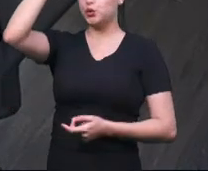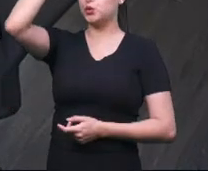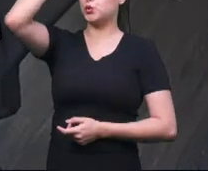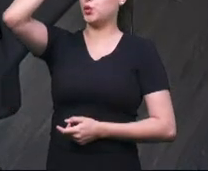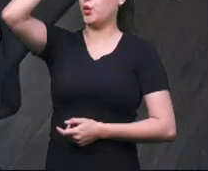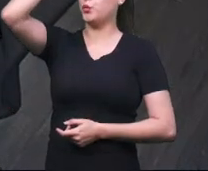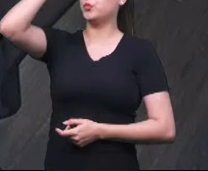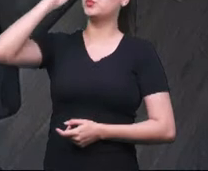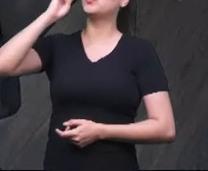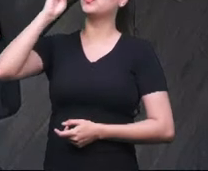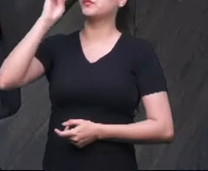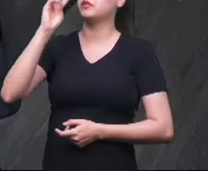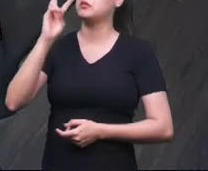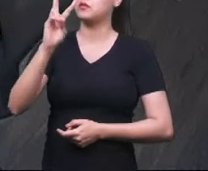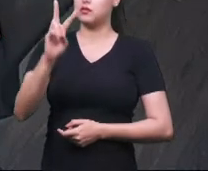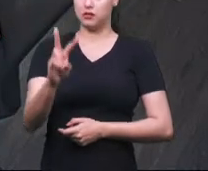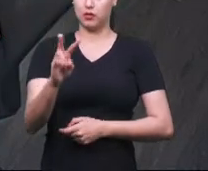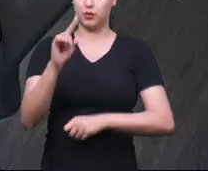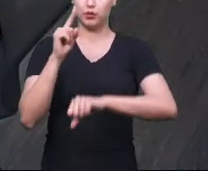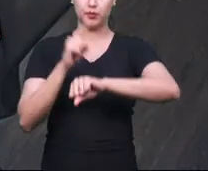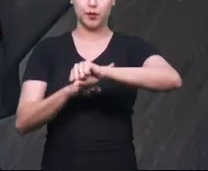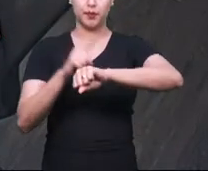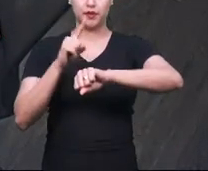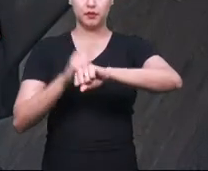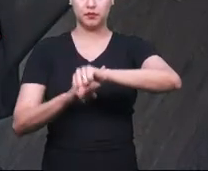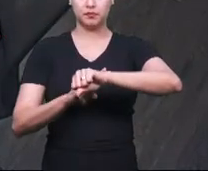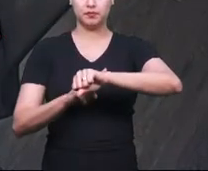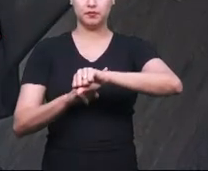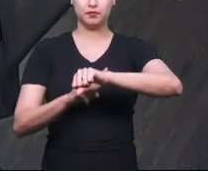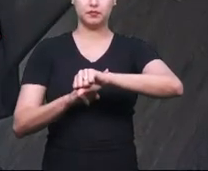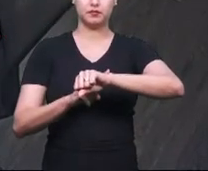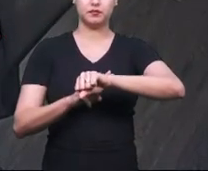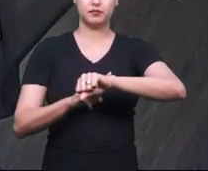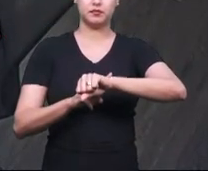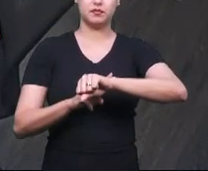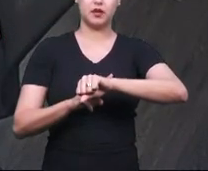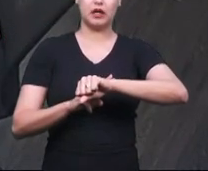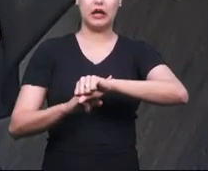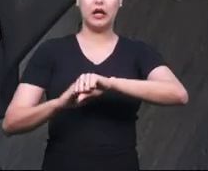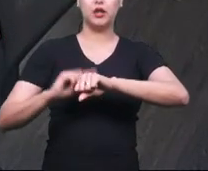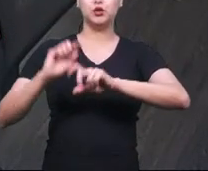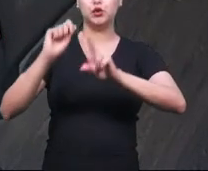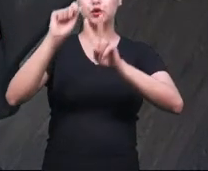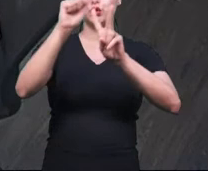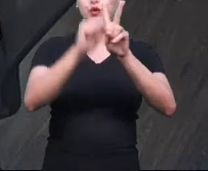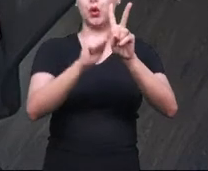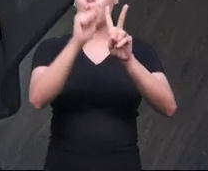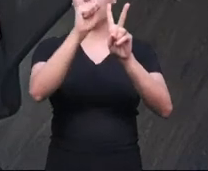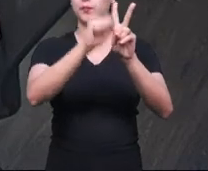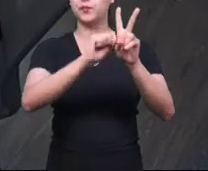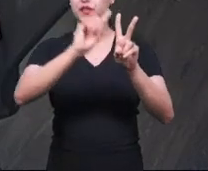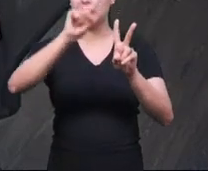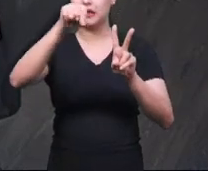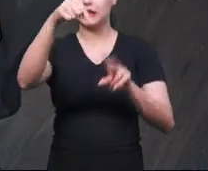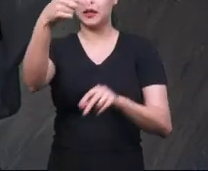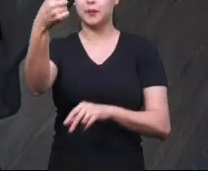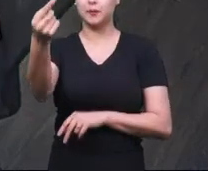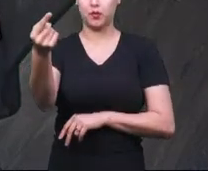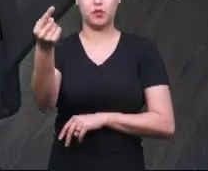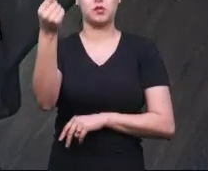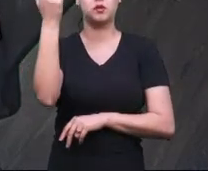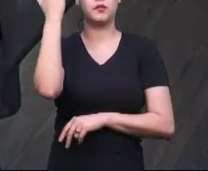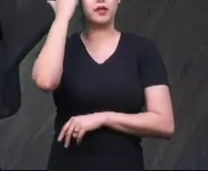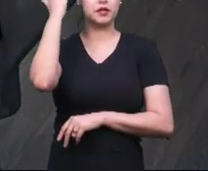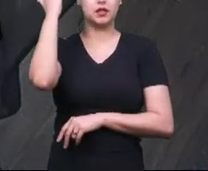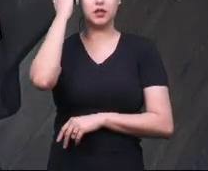momento. Mas essa visão só fui saber que tive 2 meses depois. Eu não tinha condições